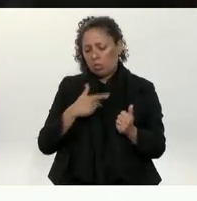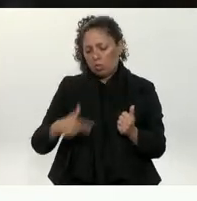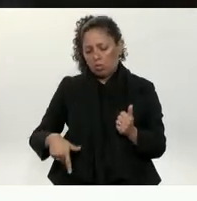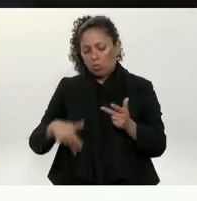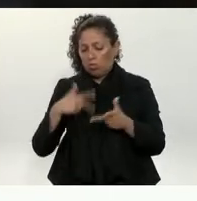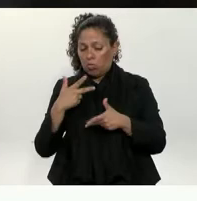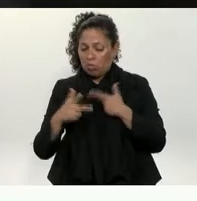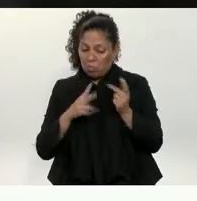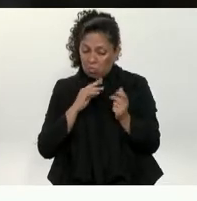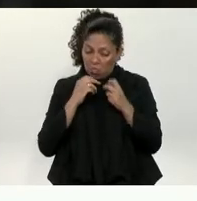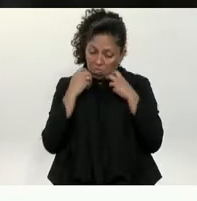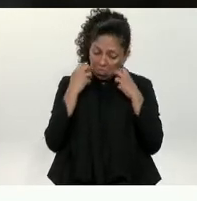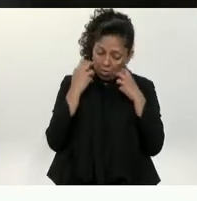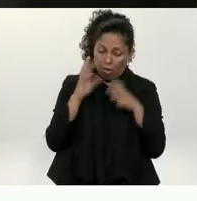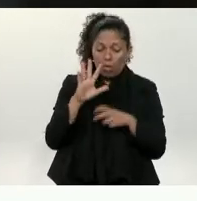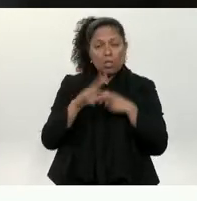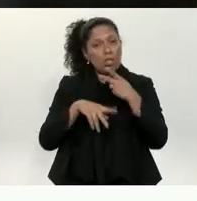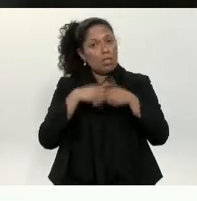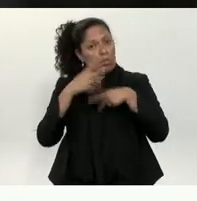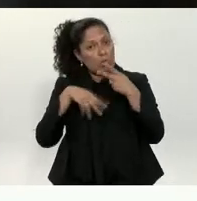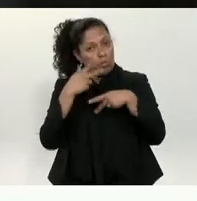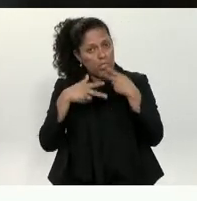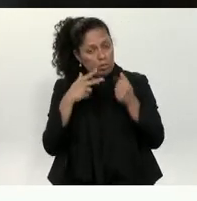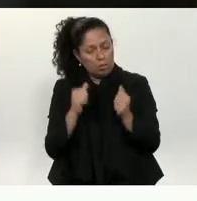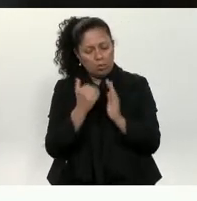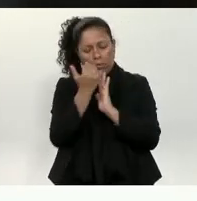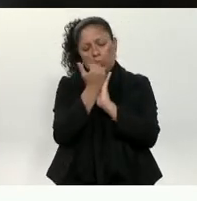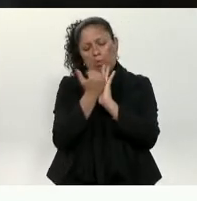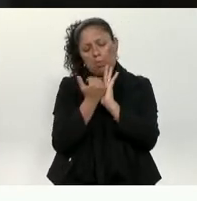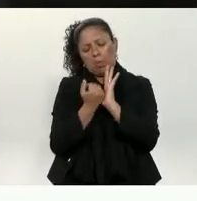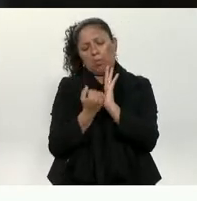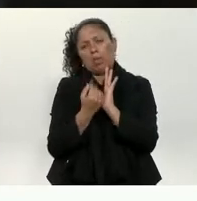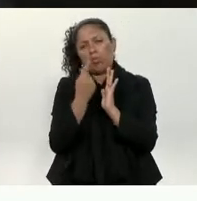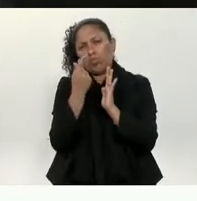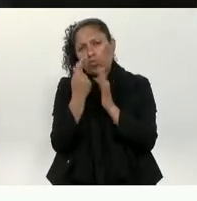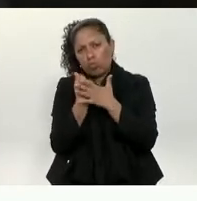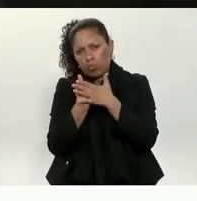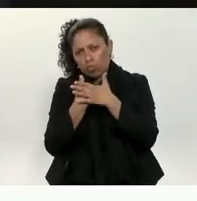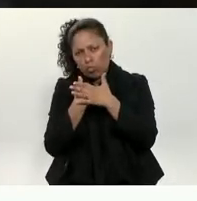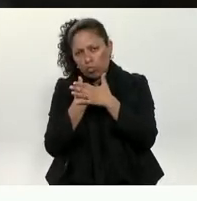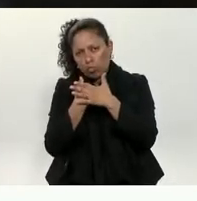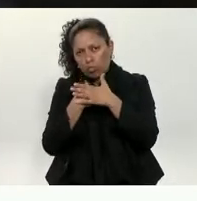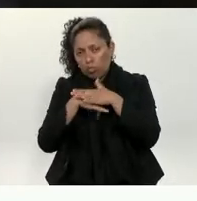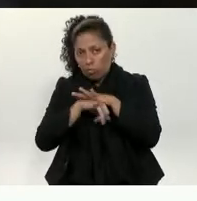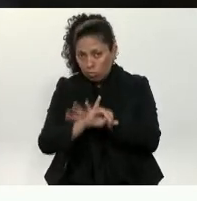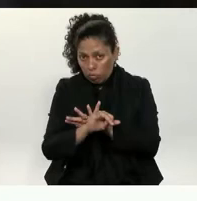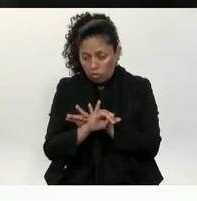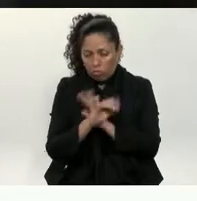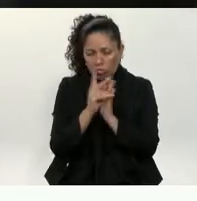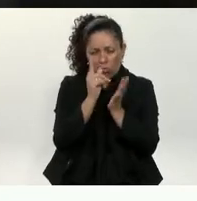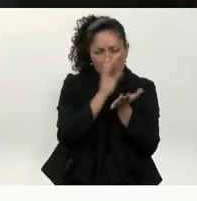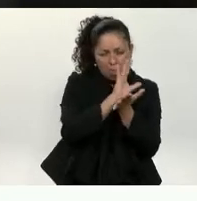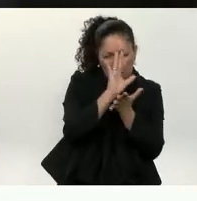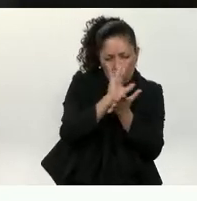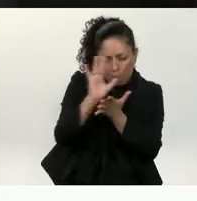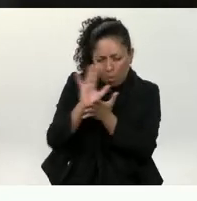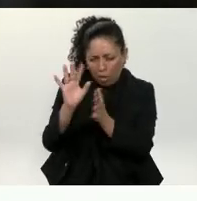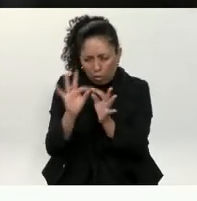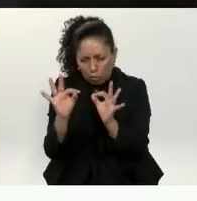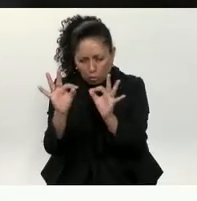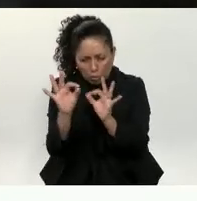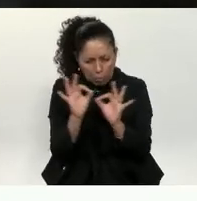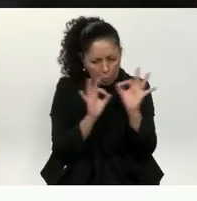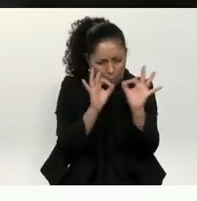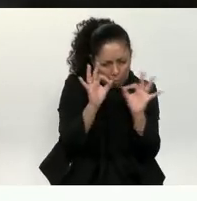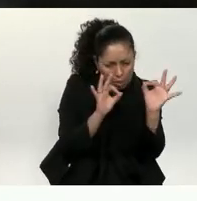concordou, que o plano de investimento e o plano de desenvolvimento, enfim, toda a estratégia para a